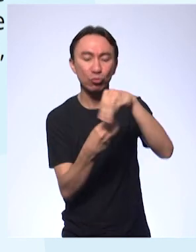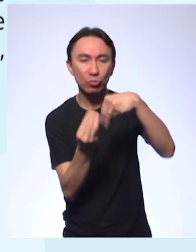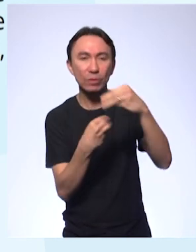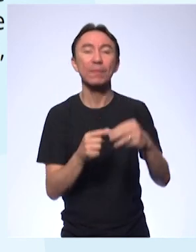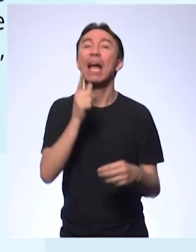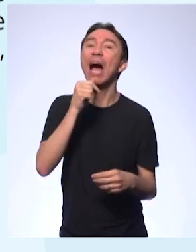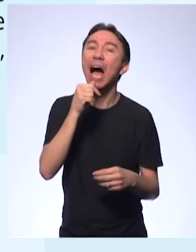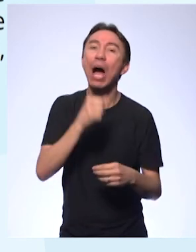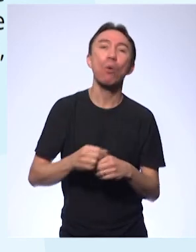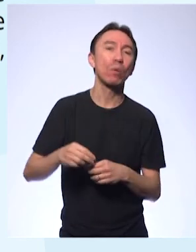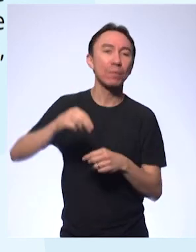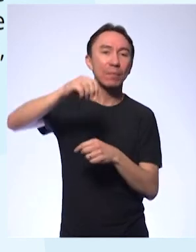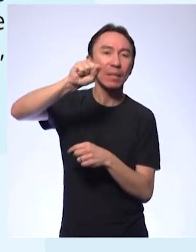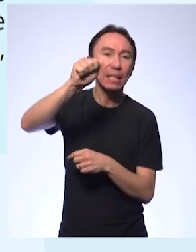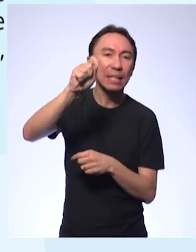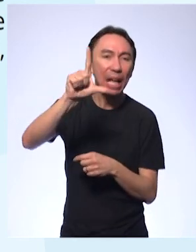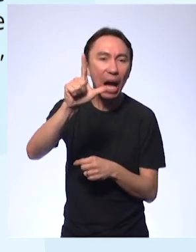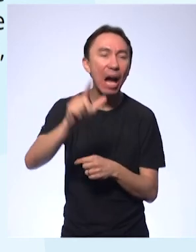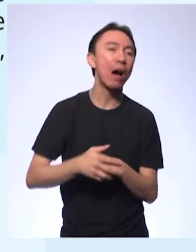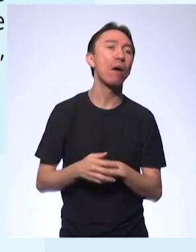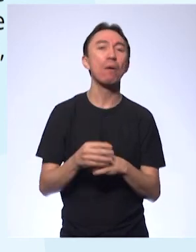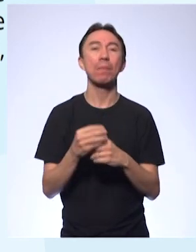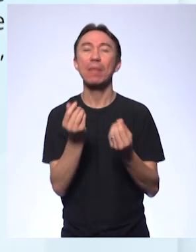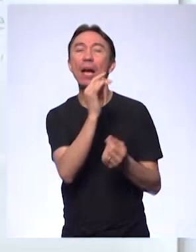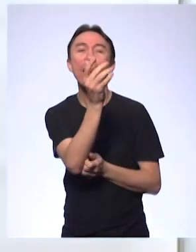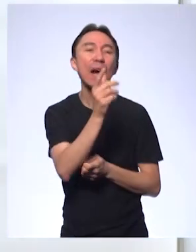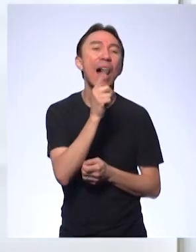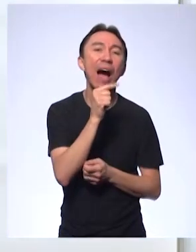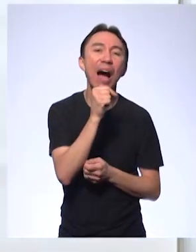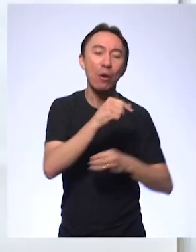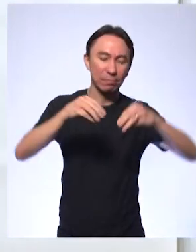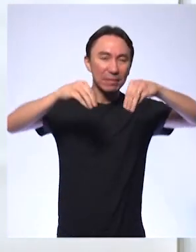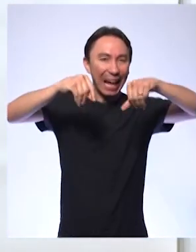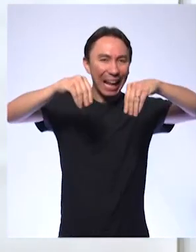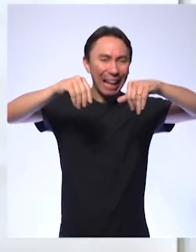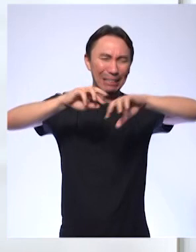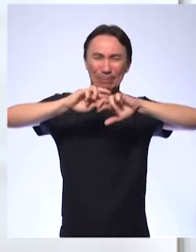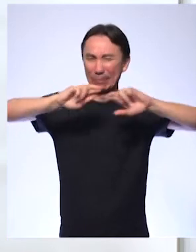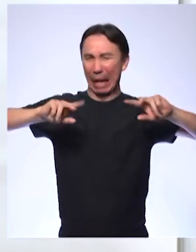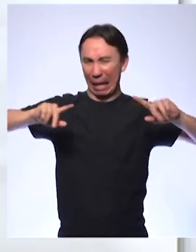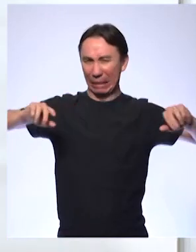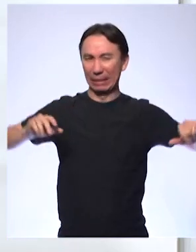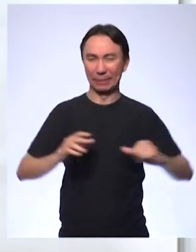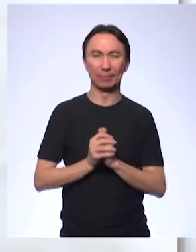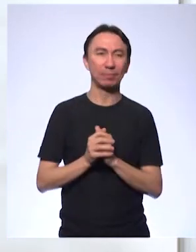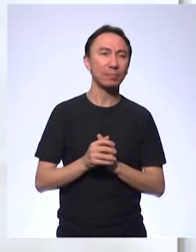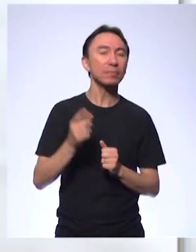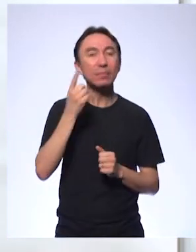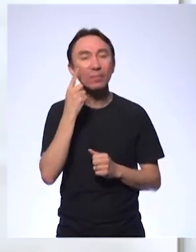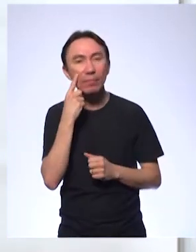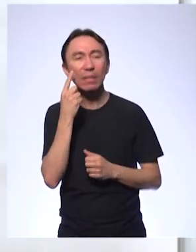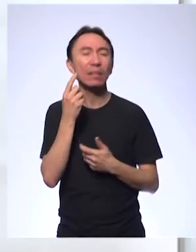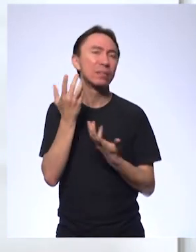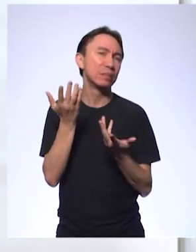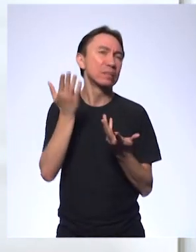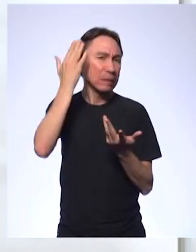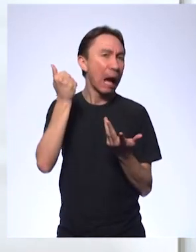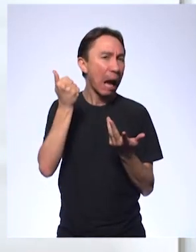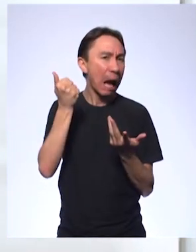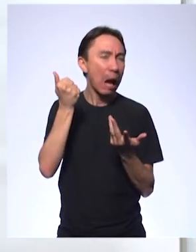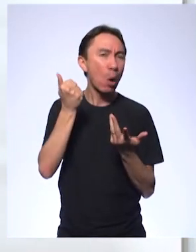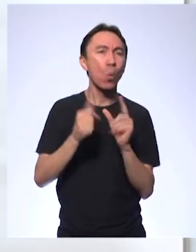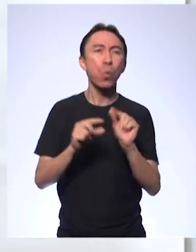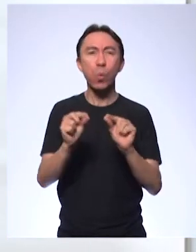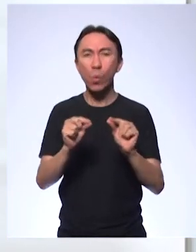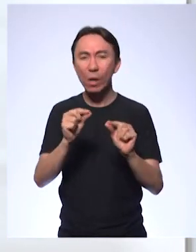água e areia, enfim, entre outros. A gente sabe que